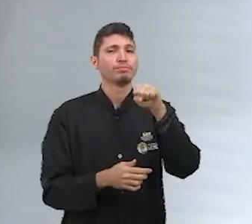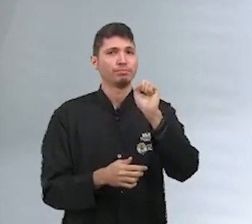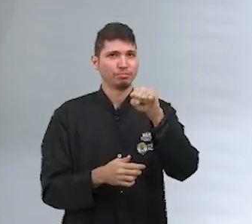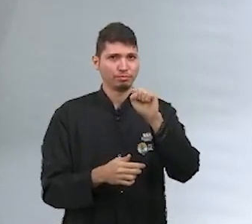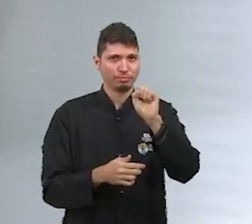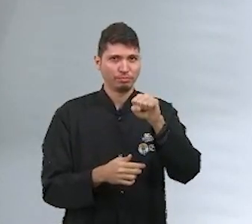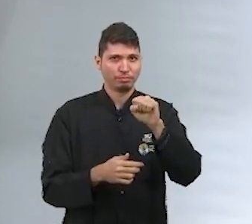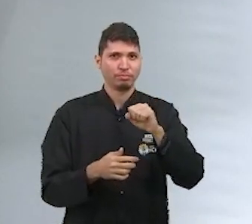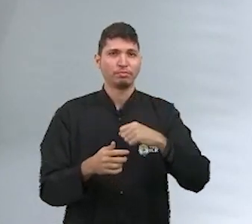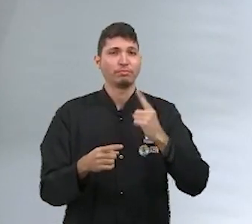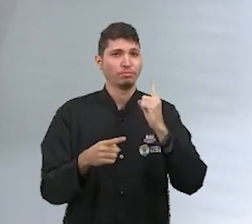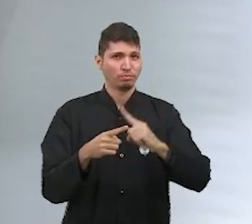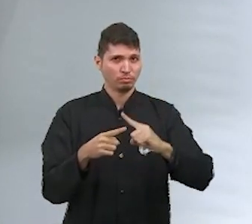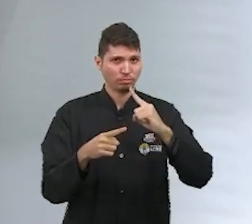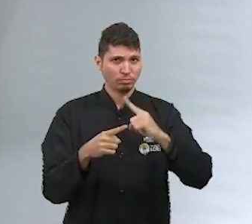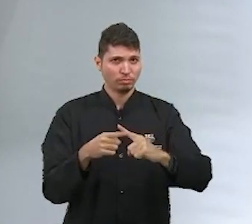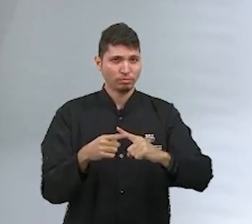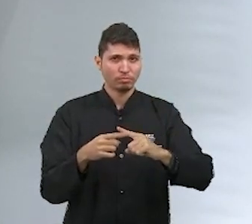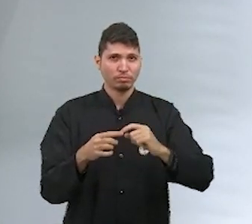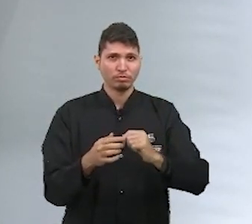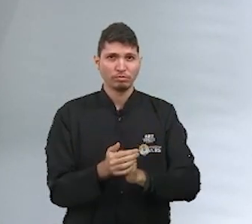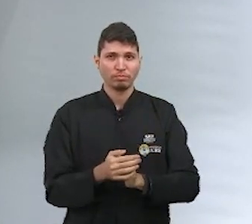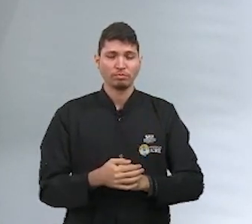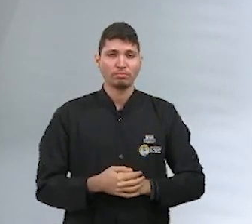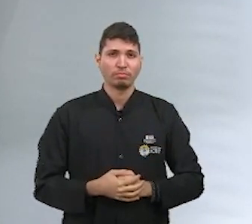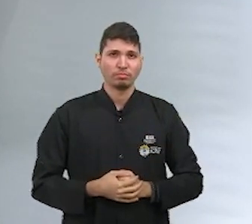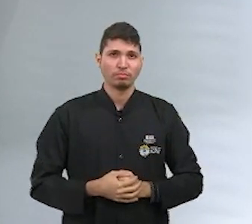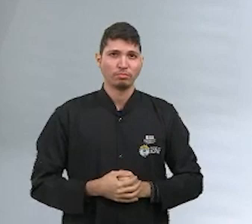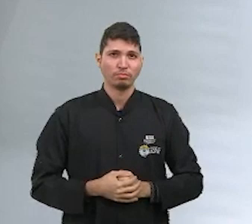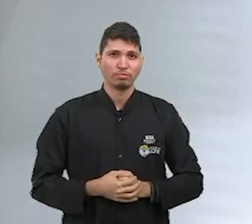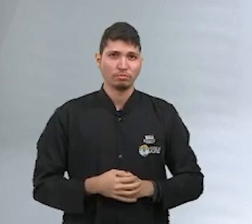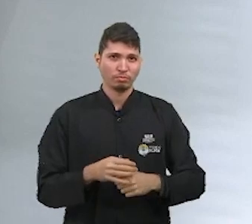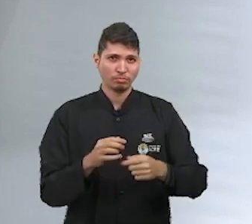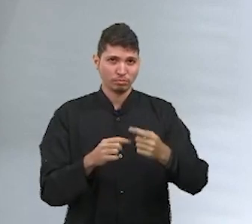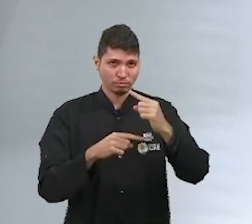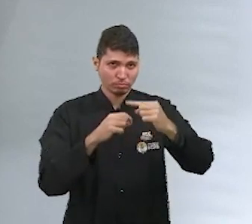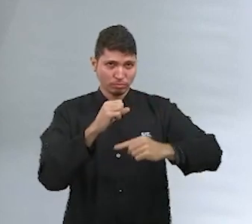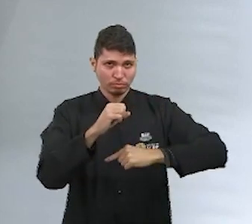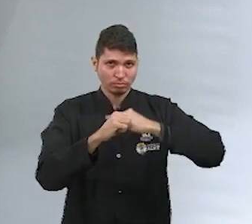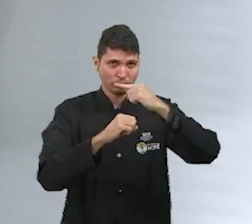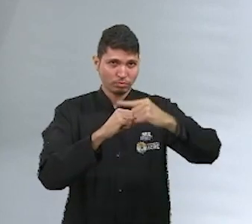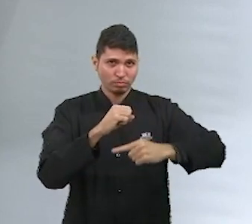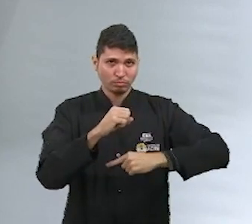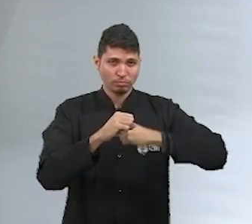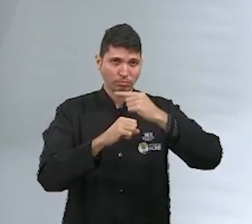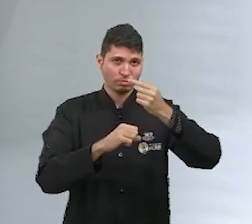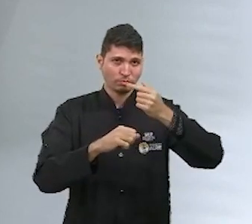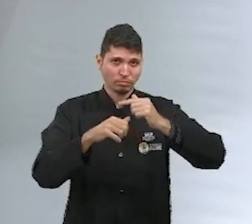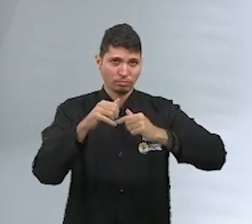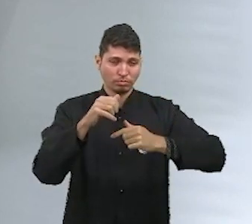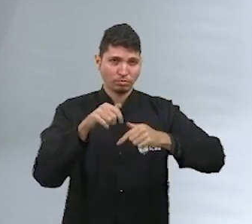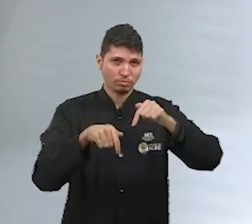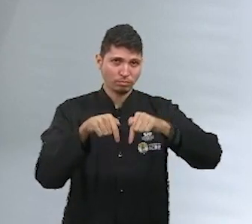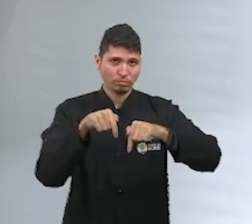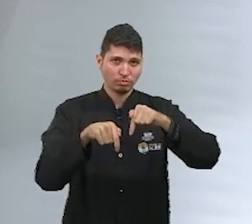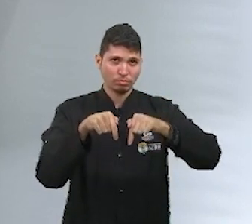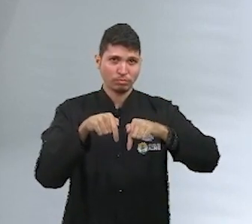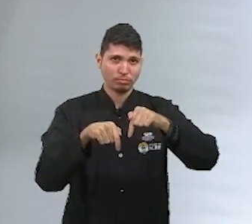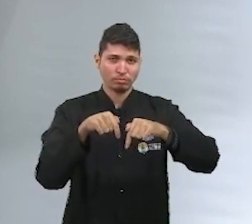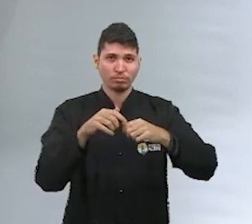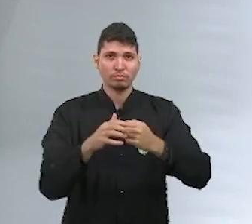polar, porque ambos os átomos, né, os elementos químicos, eles possuem